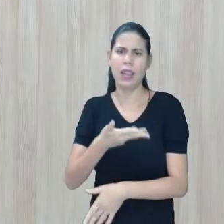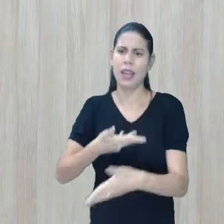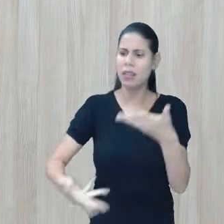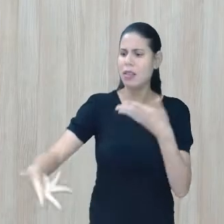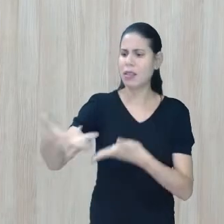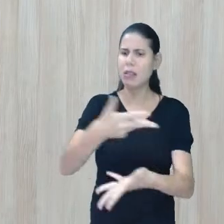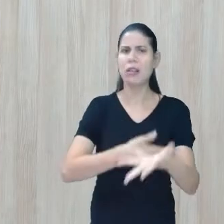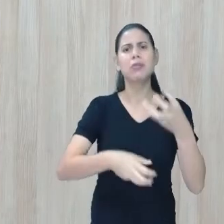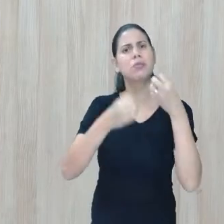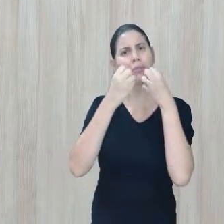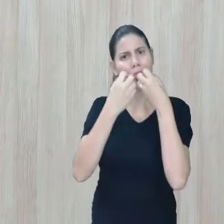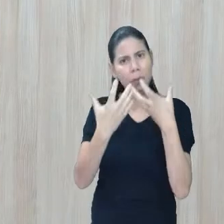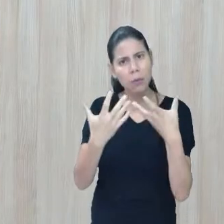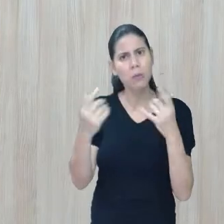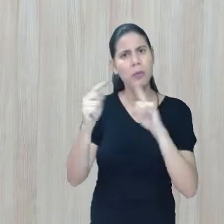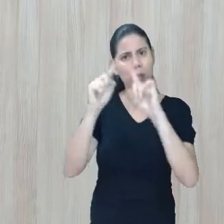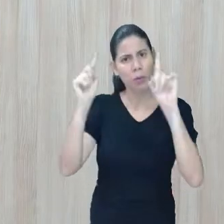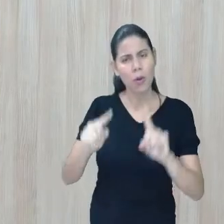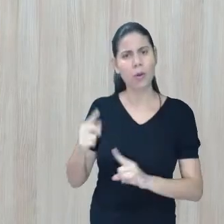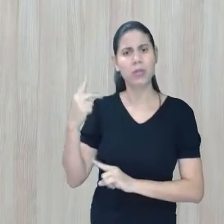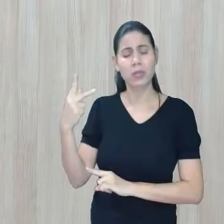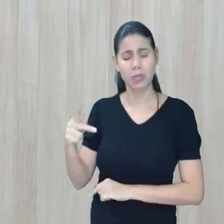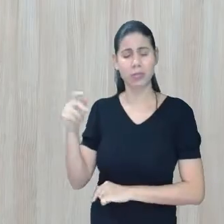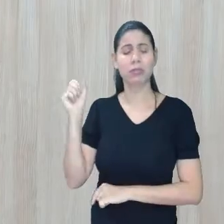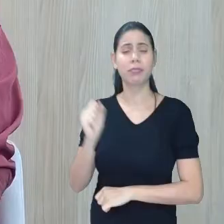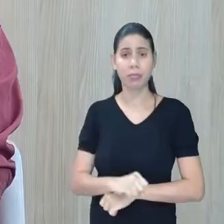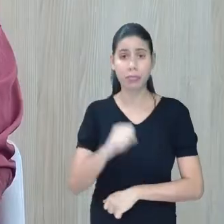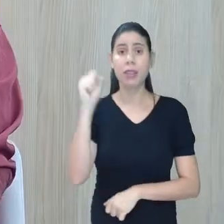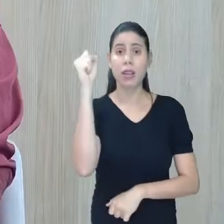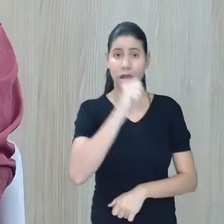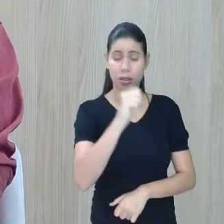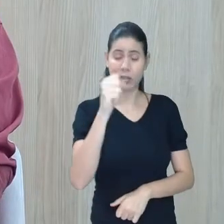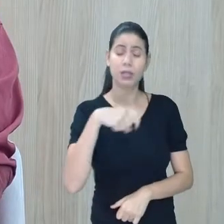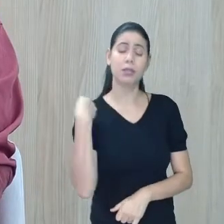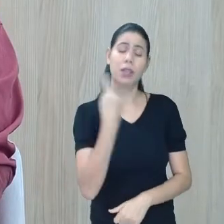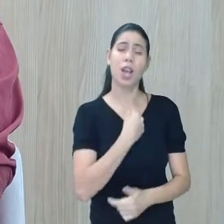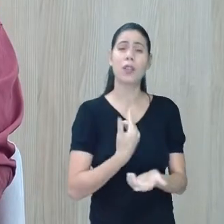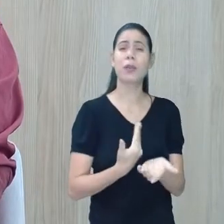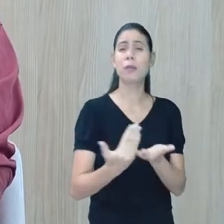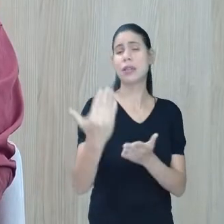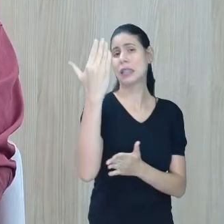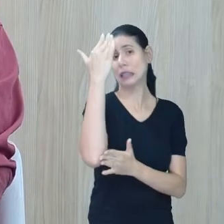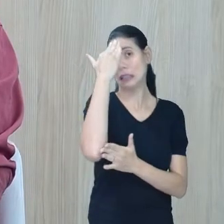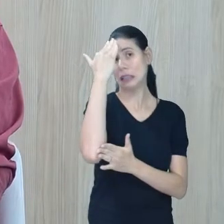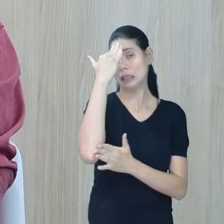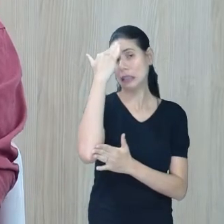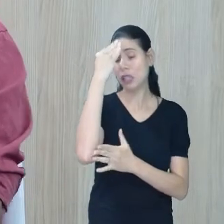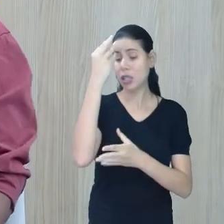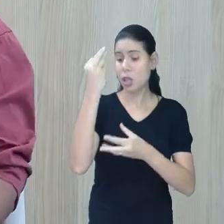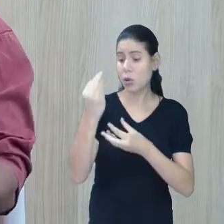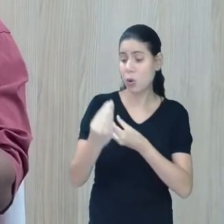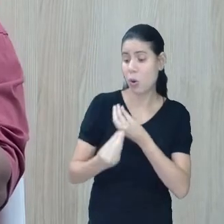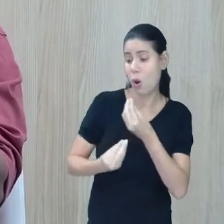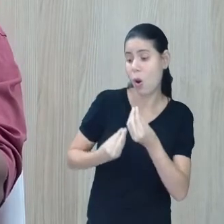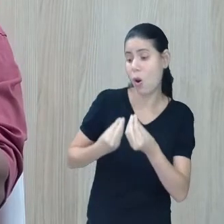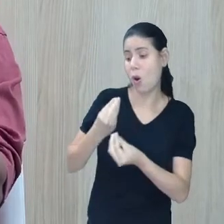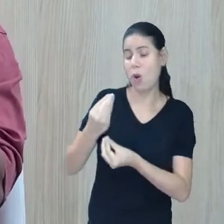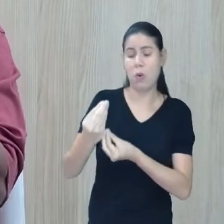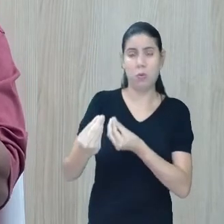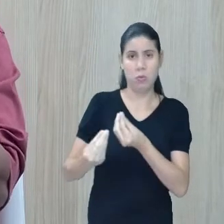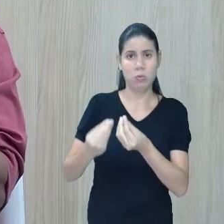então, através desse seu projeto. Isso. A gente começa a entender melhor como funciona